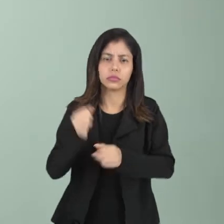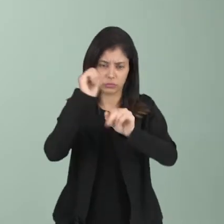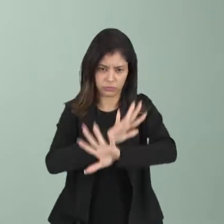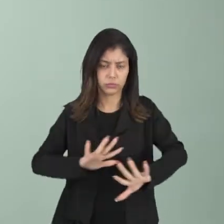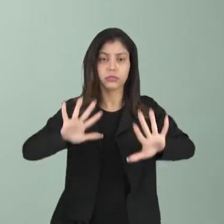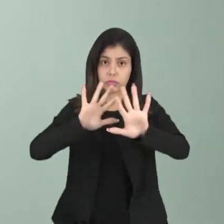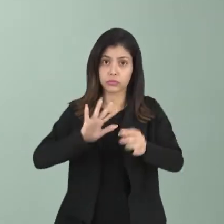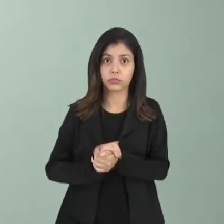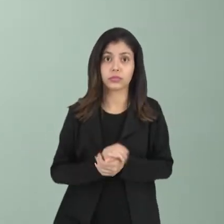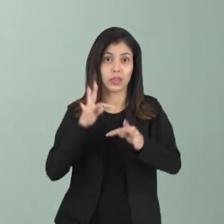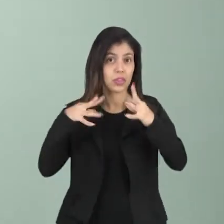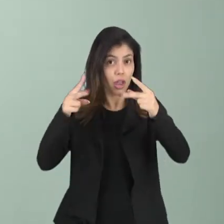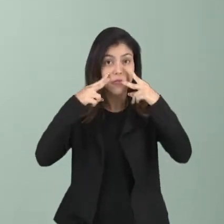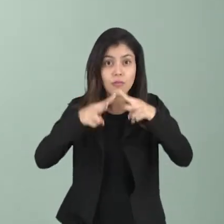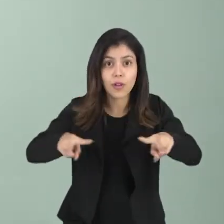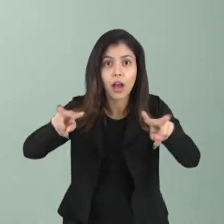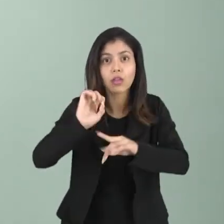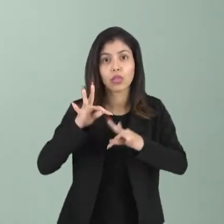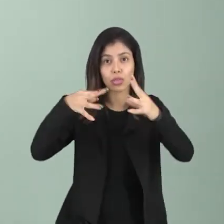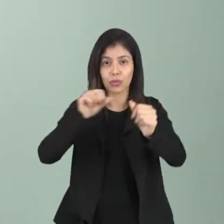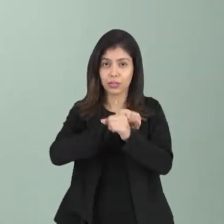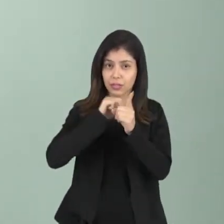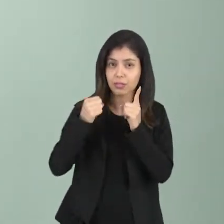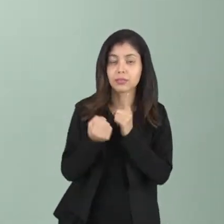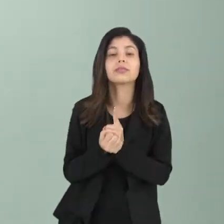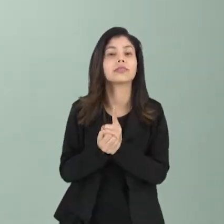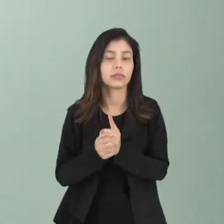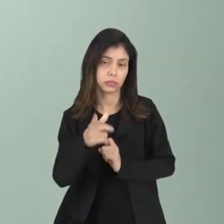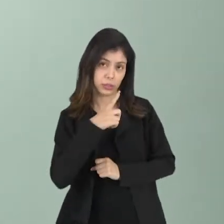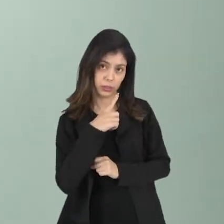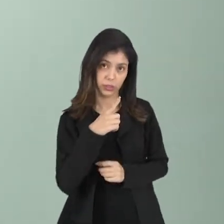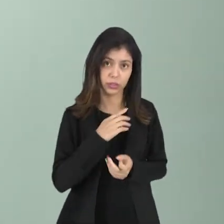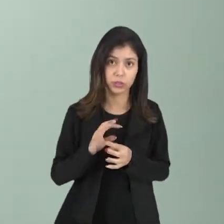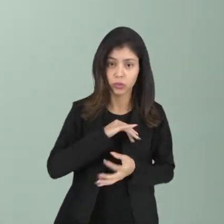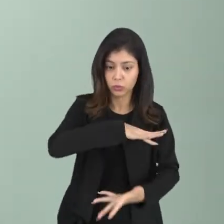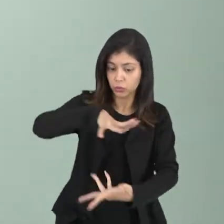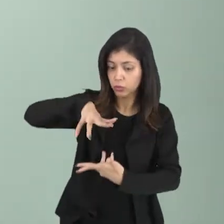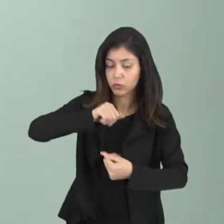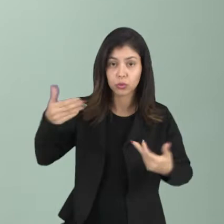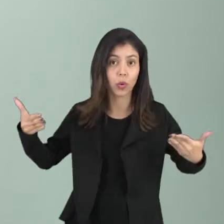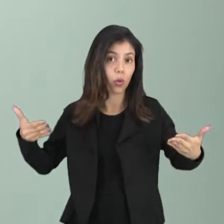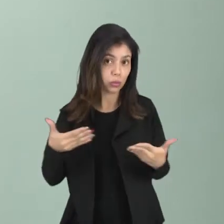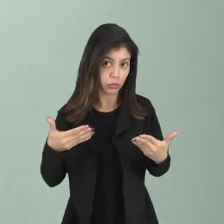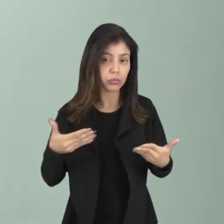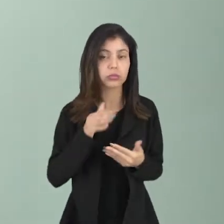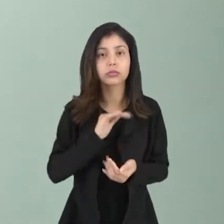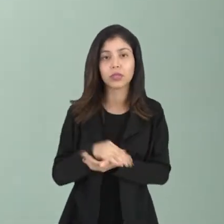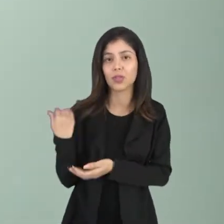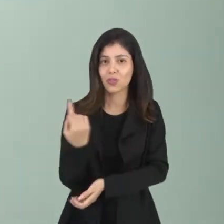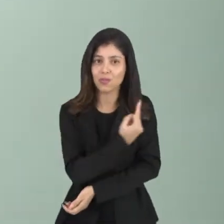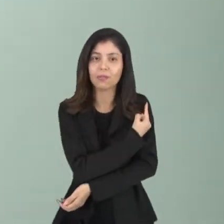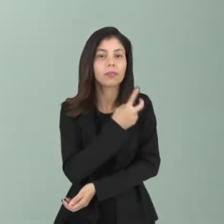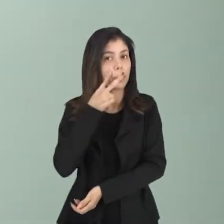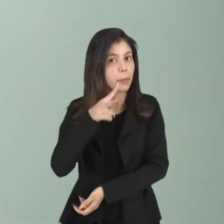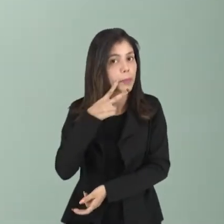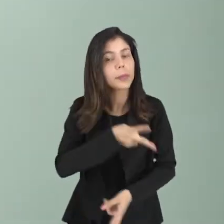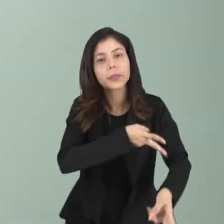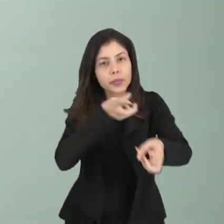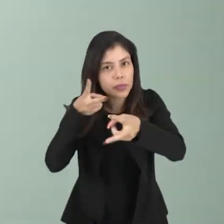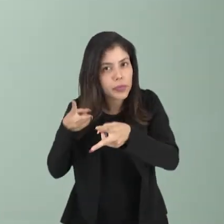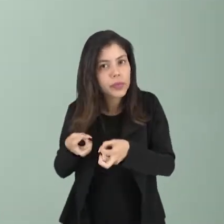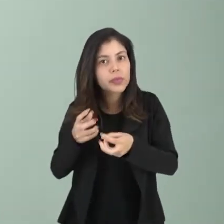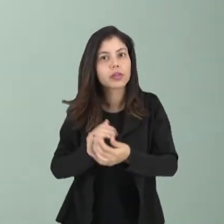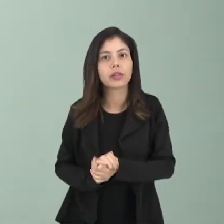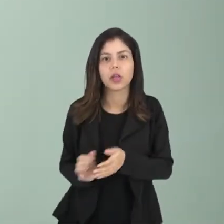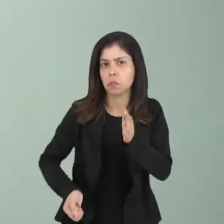nós visualizarmos todas as sociedades que existem no mundo atualmente, nós vamos verificar que